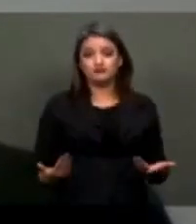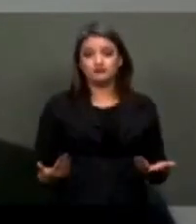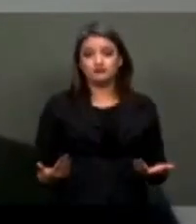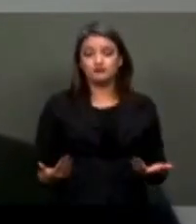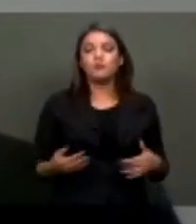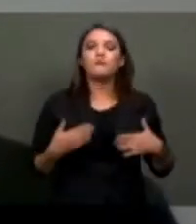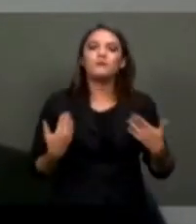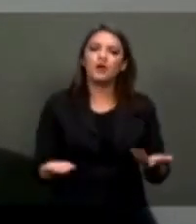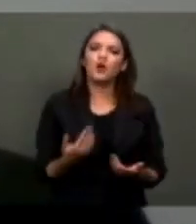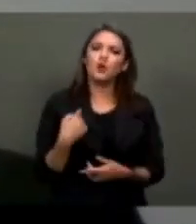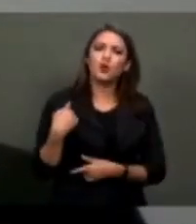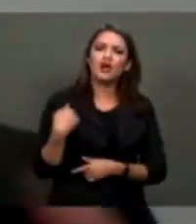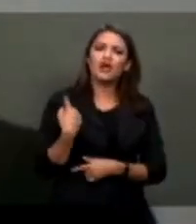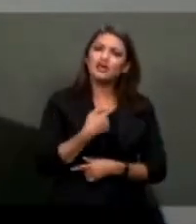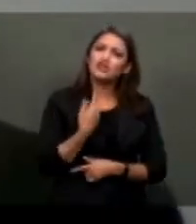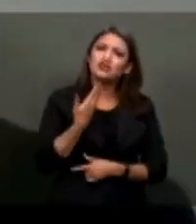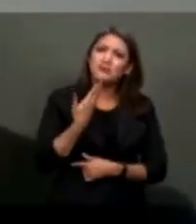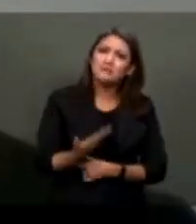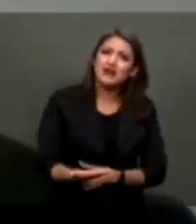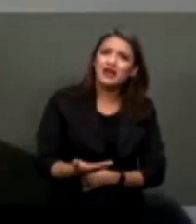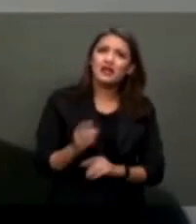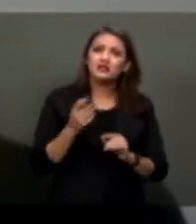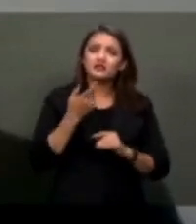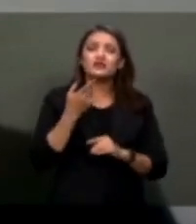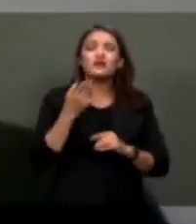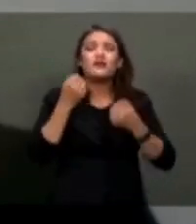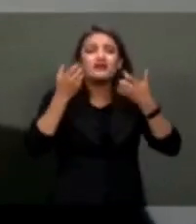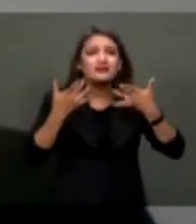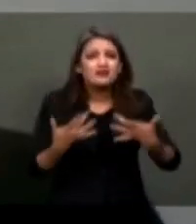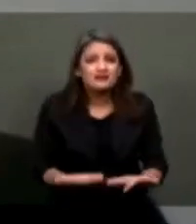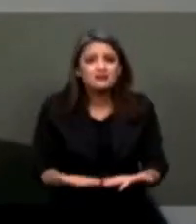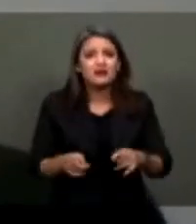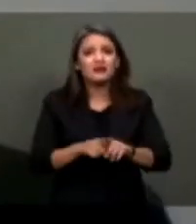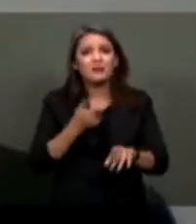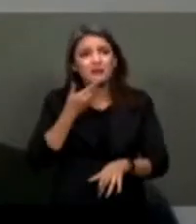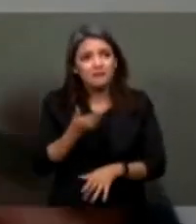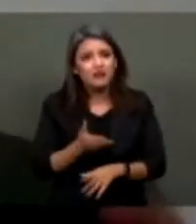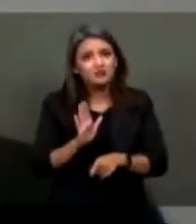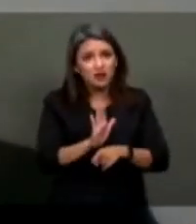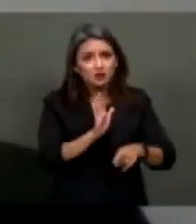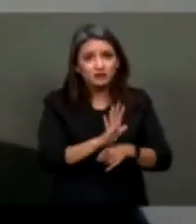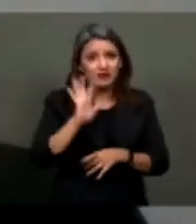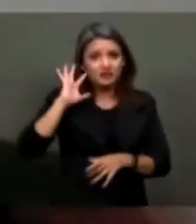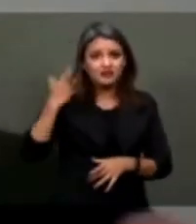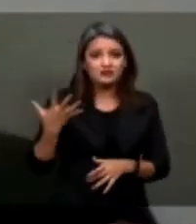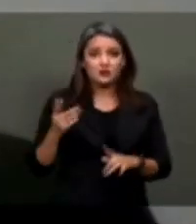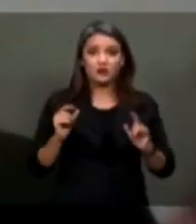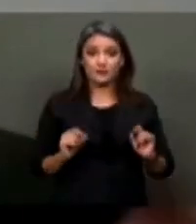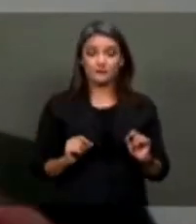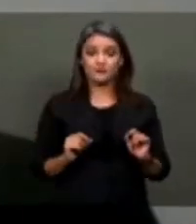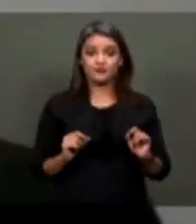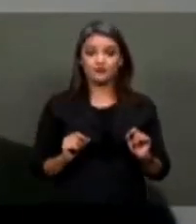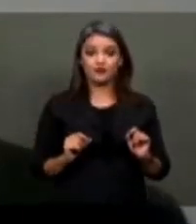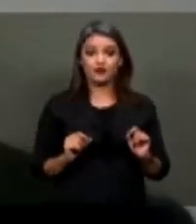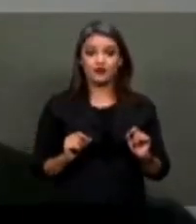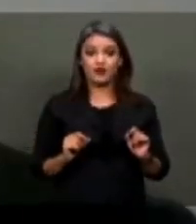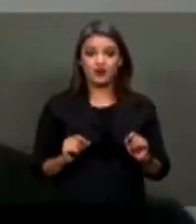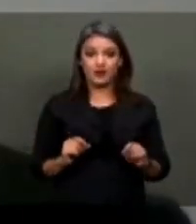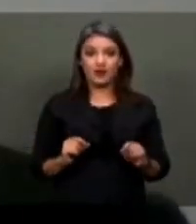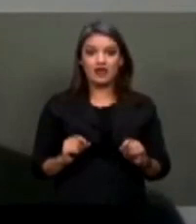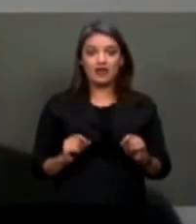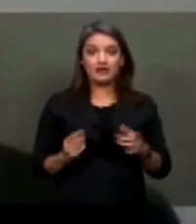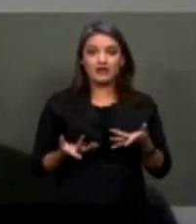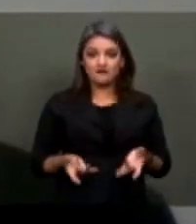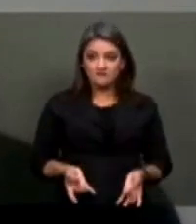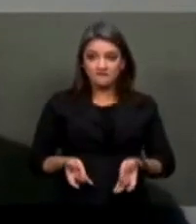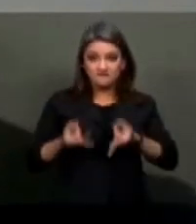pretendem reforçar aqui excelência e contribuir com a decisão deixa greve tribunal é que um a proibição de venda